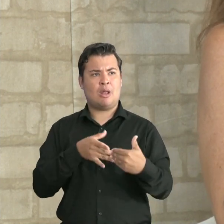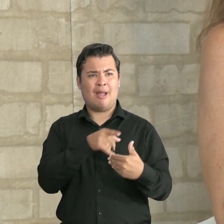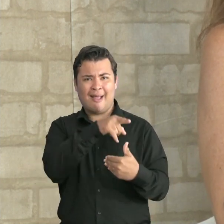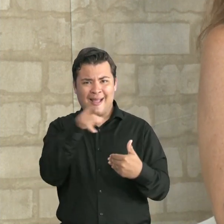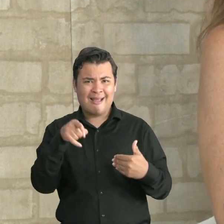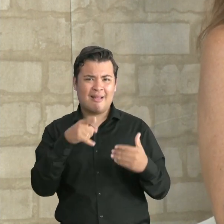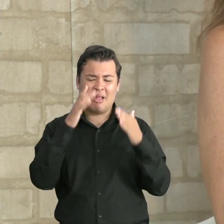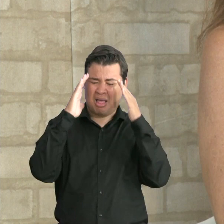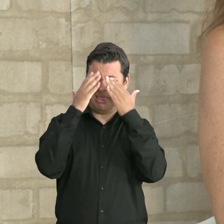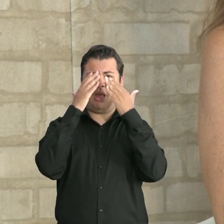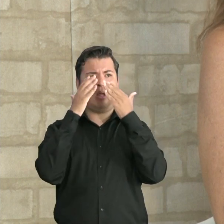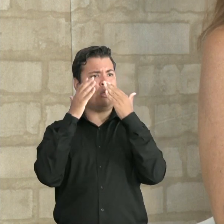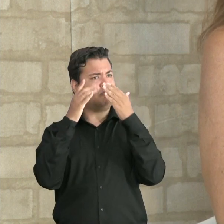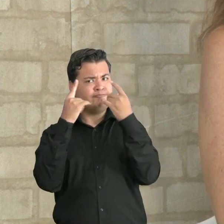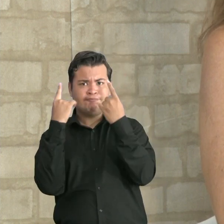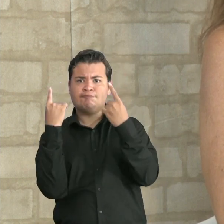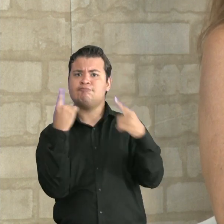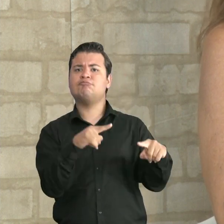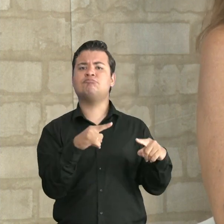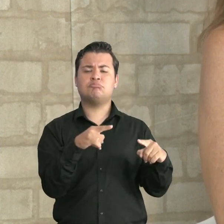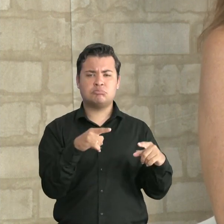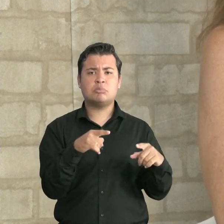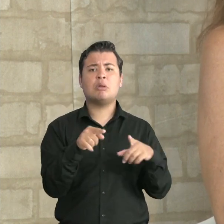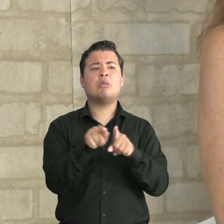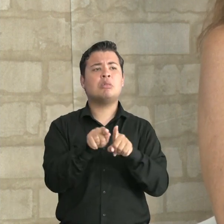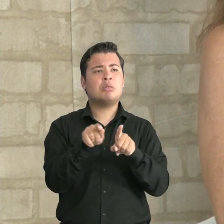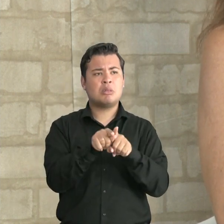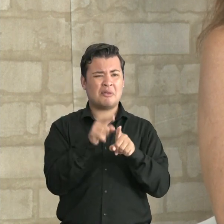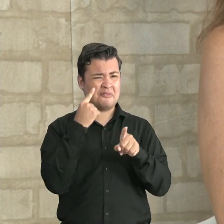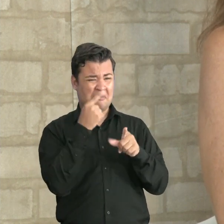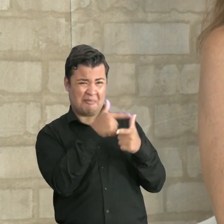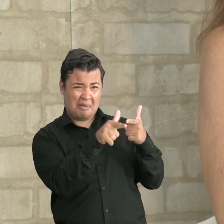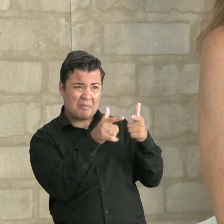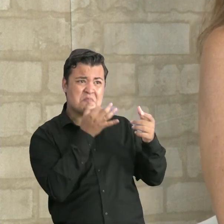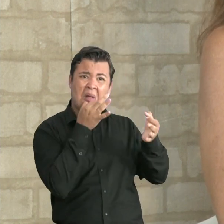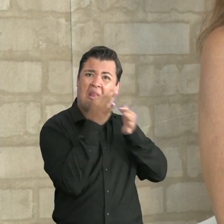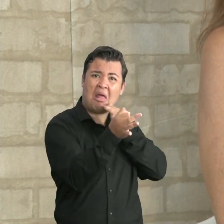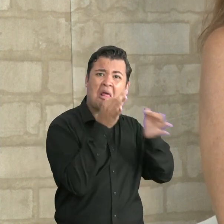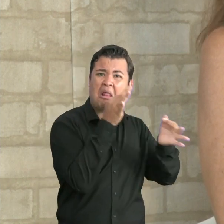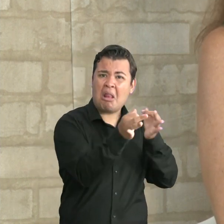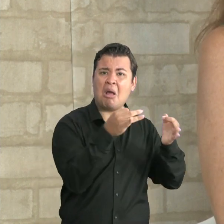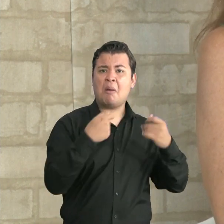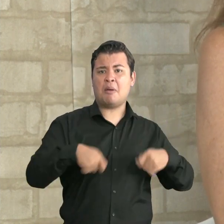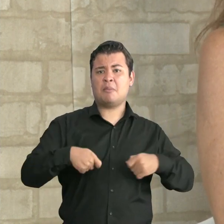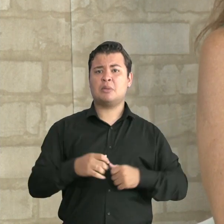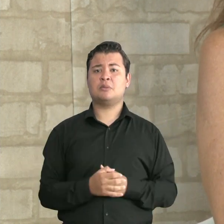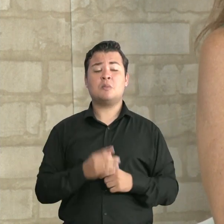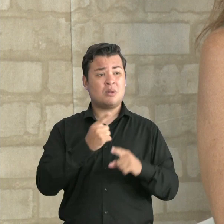negacionismo, sermos críticos disso, porque isso, na verdade, se